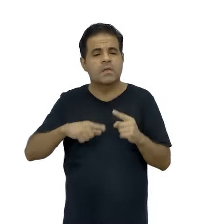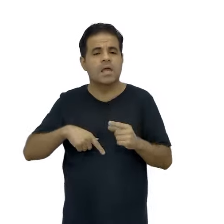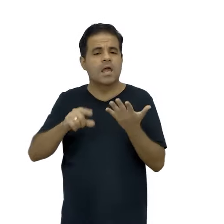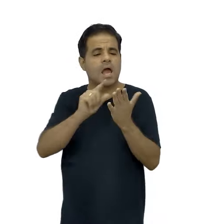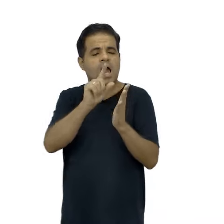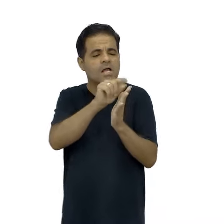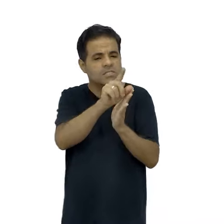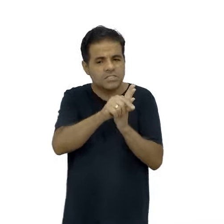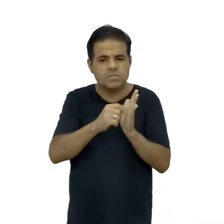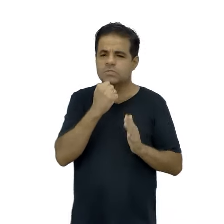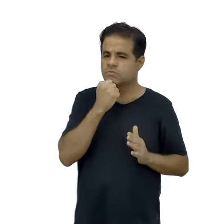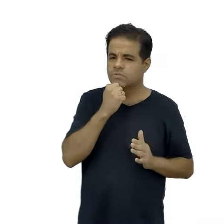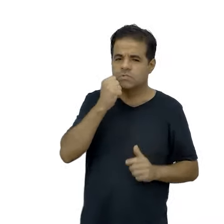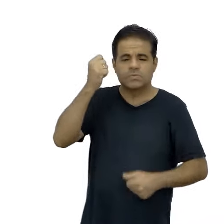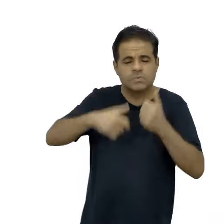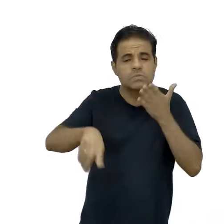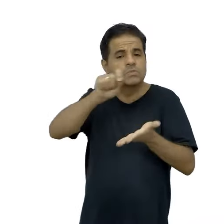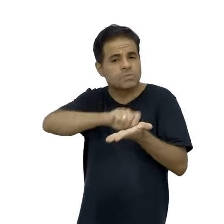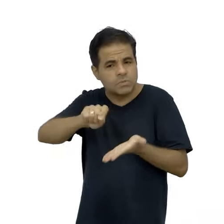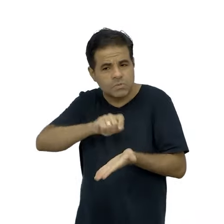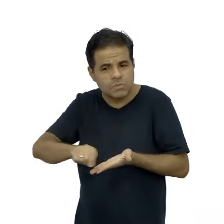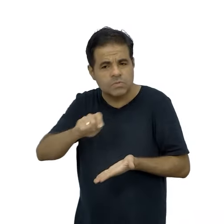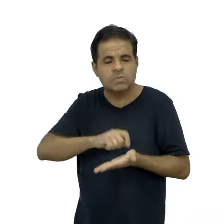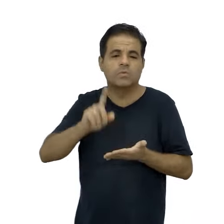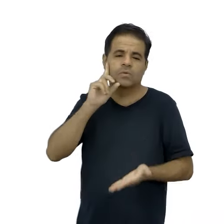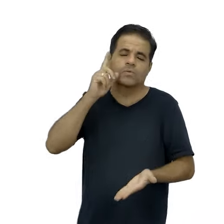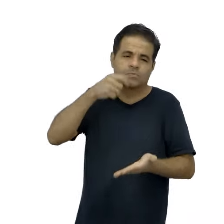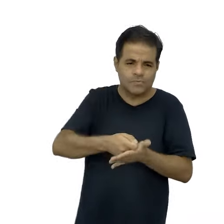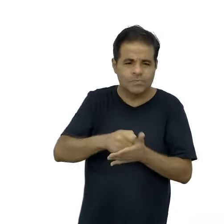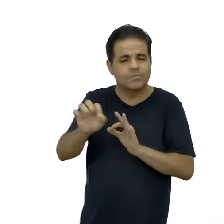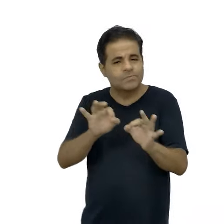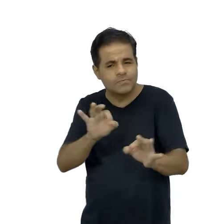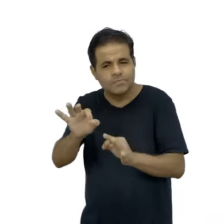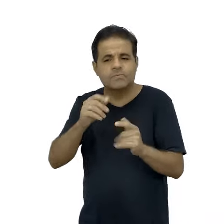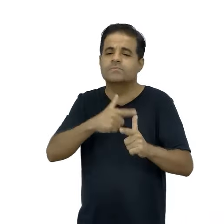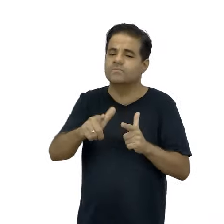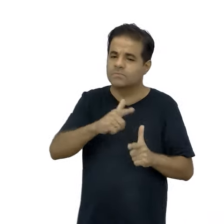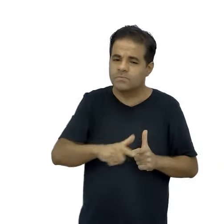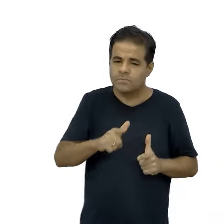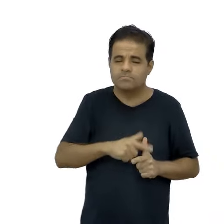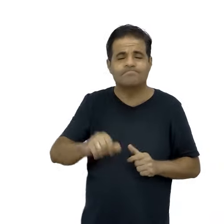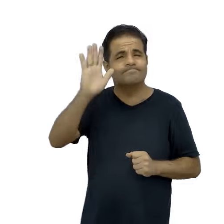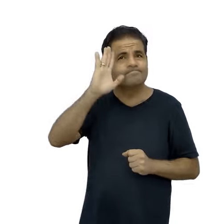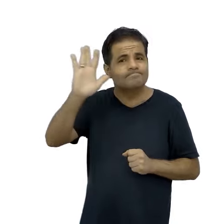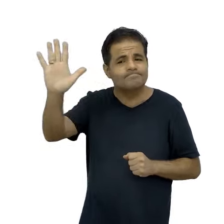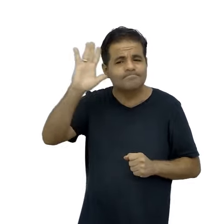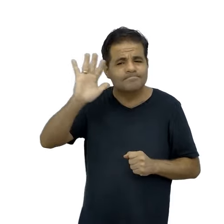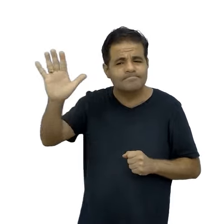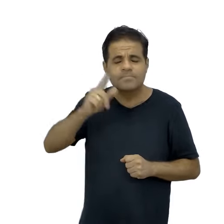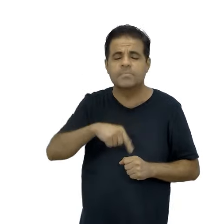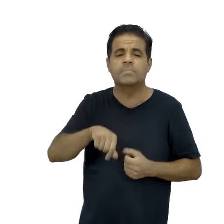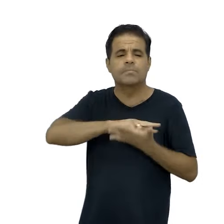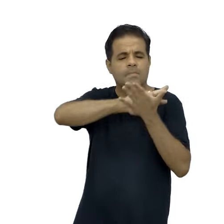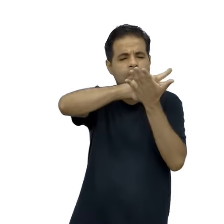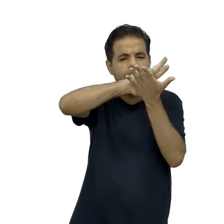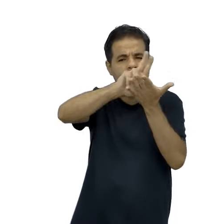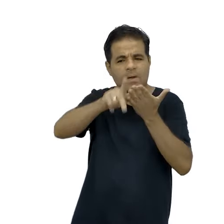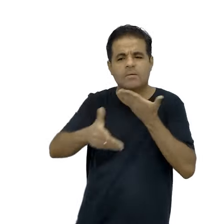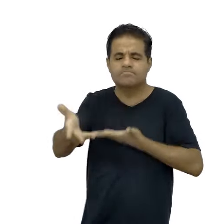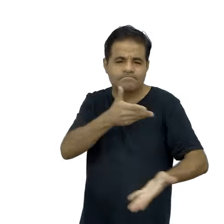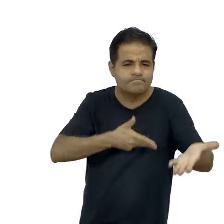artigos científicos escritos sobre a resolução de problemas, né? Pensando nos aspectos que